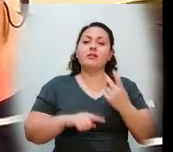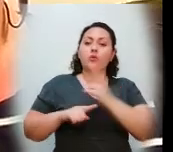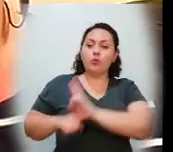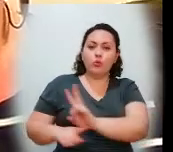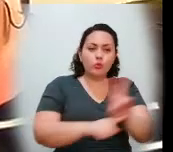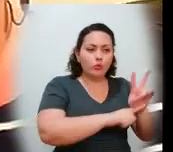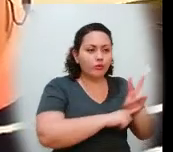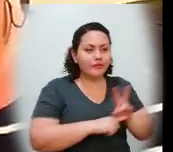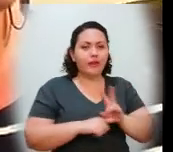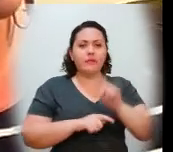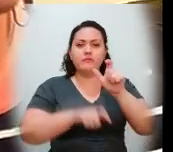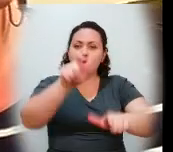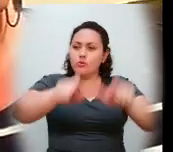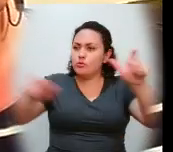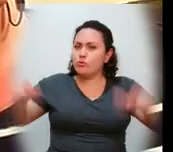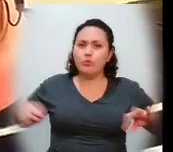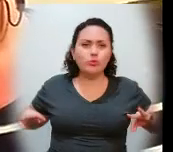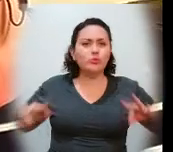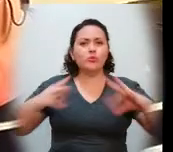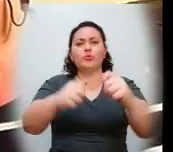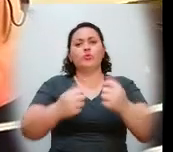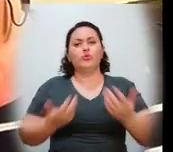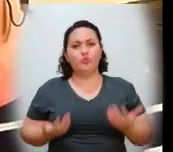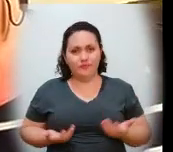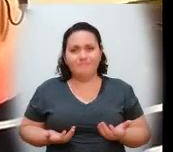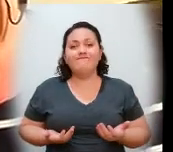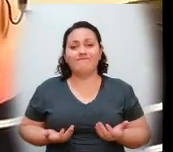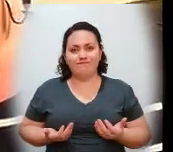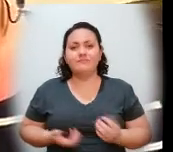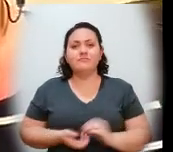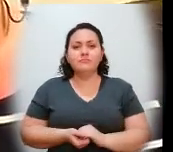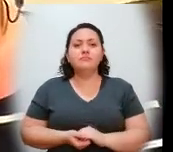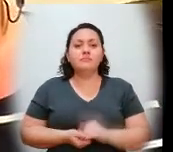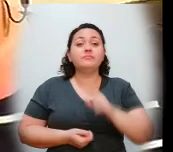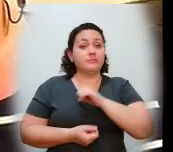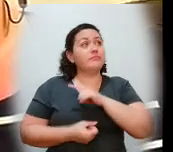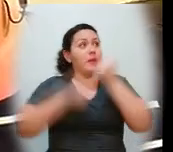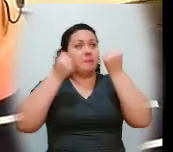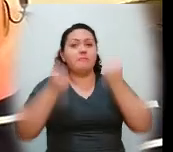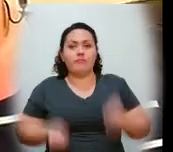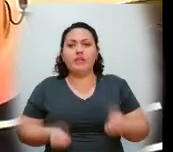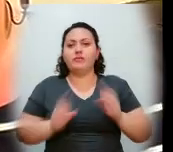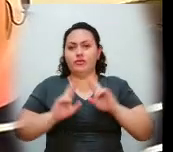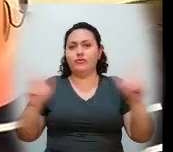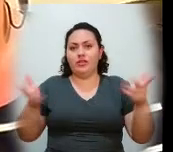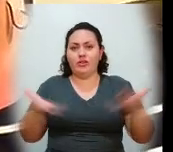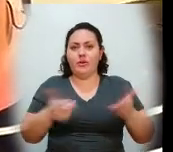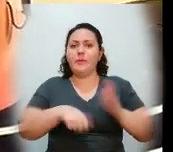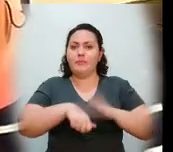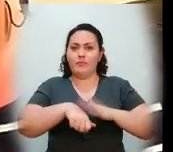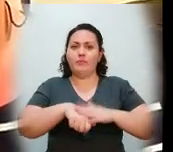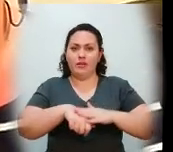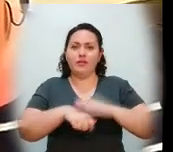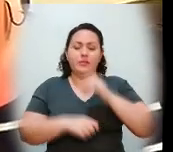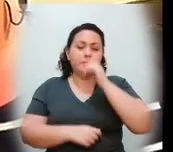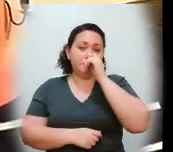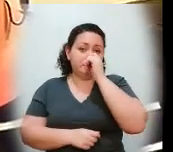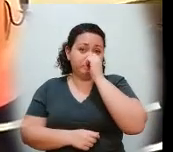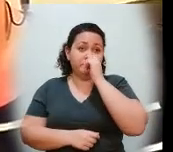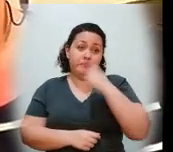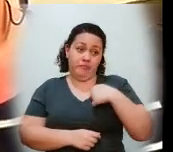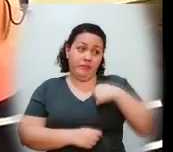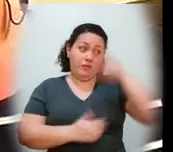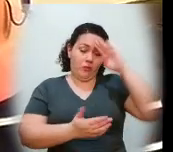com todas as pessoas, né? Uhum, Então, também exatamente. tem um peso diferente esse momento que a gente está vivendo, e eu